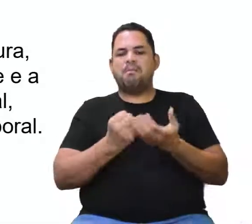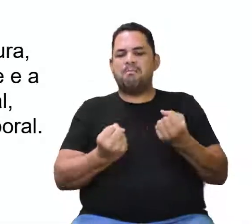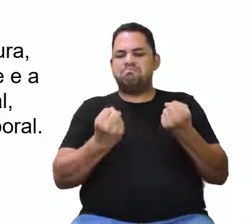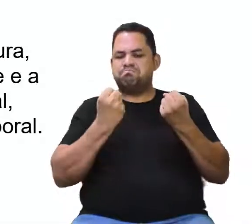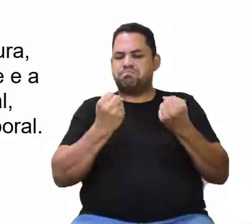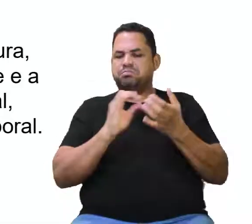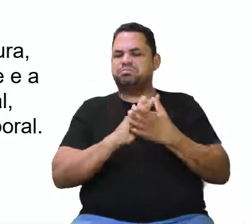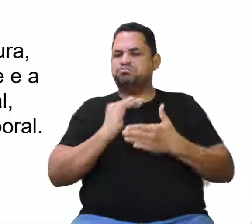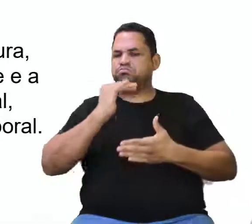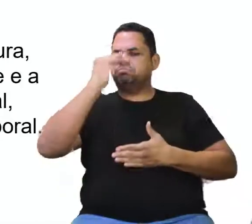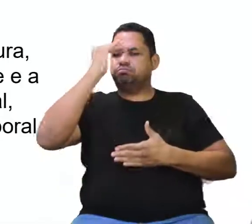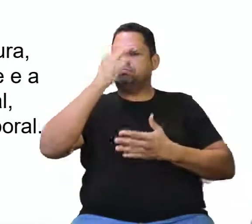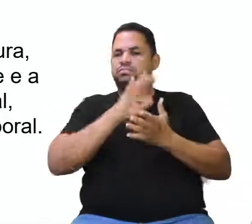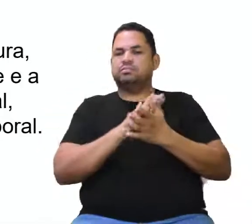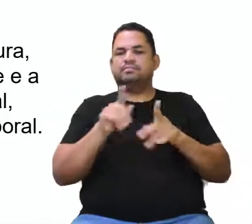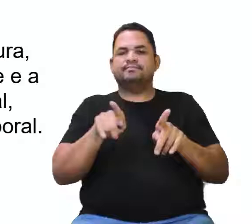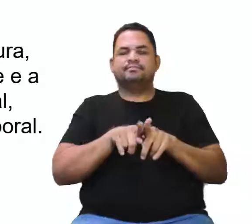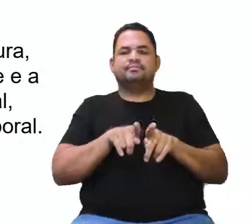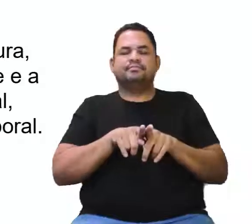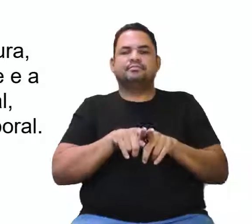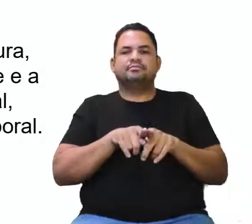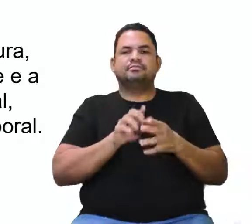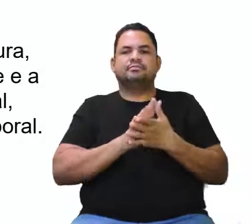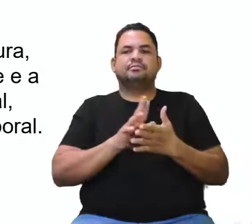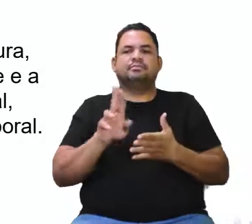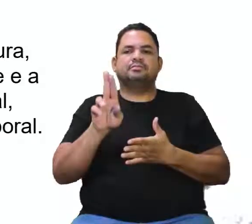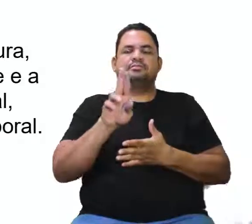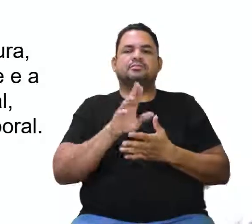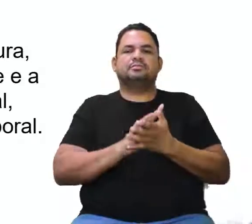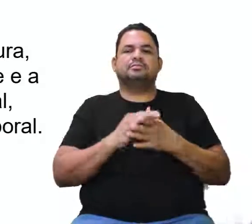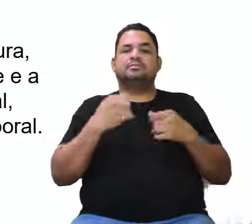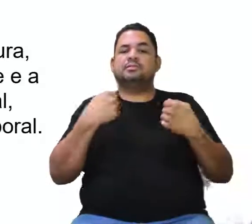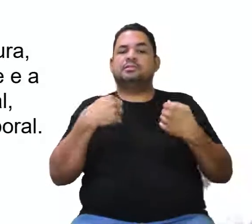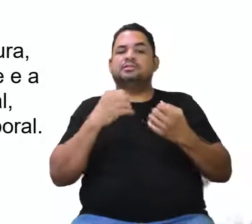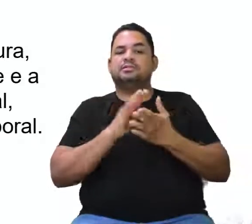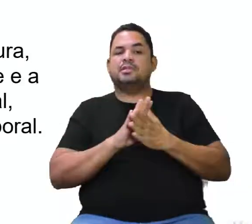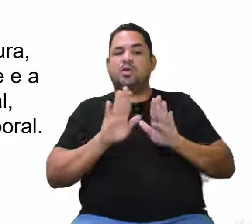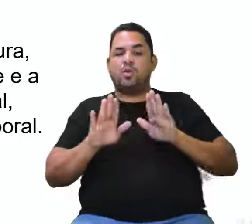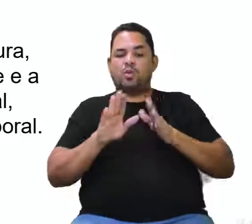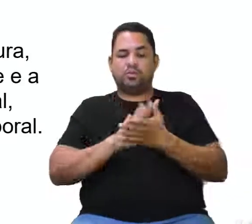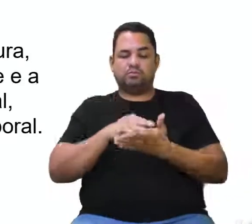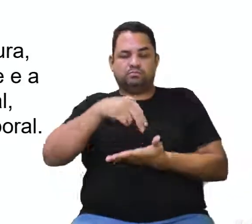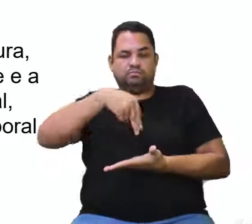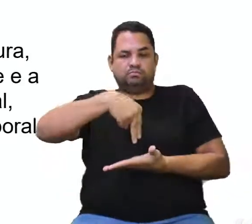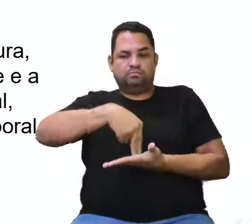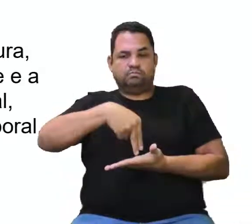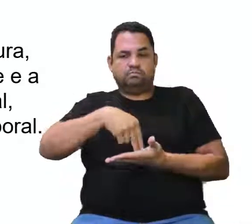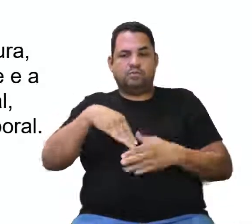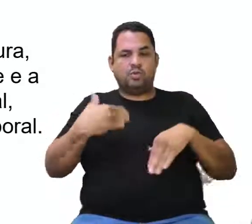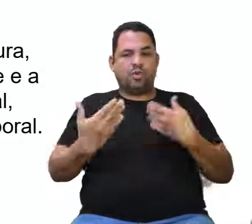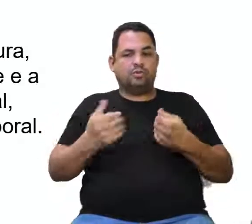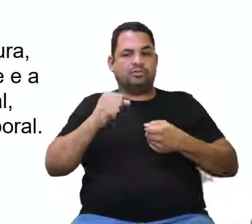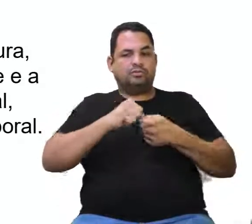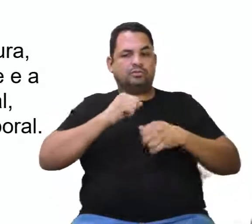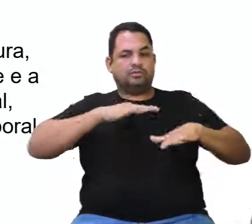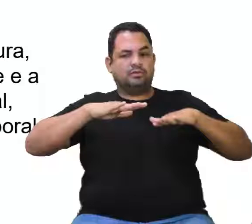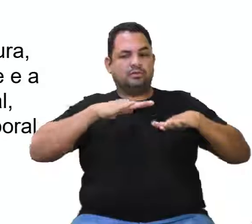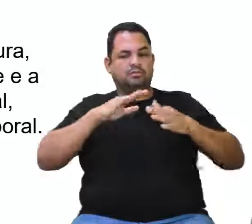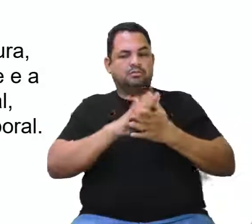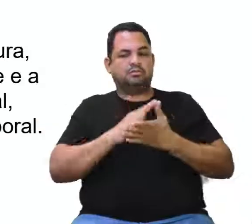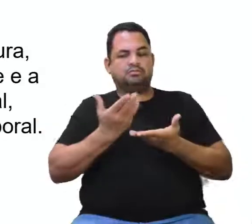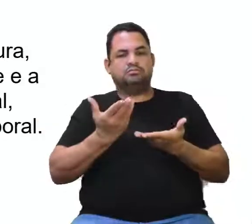cargas muito elevadas. E se utilizar uma carga mais elevada, tem que cuidar com a postura e a execução do movimento para